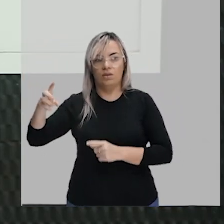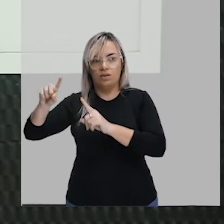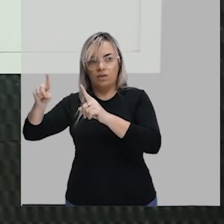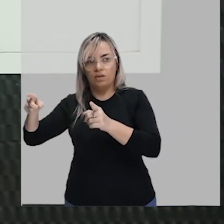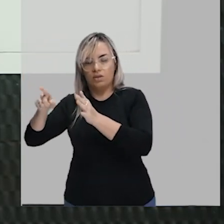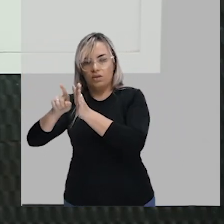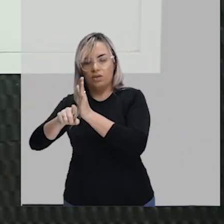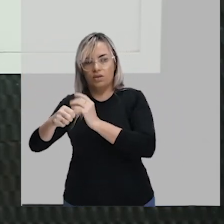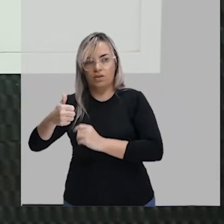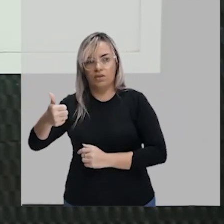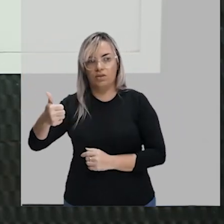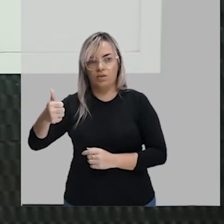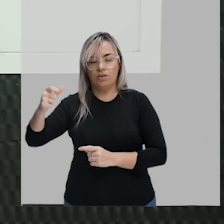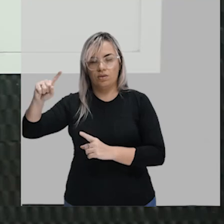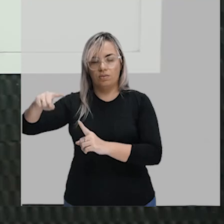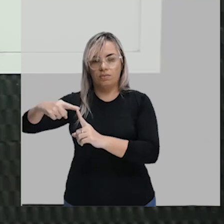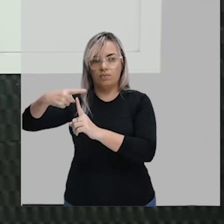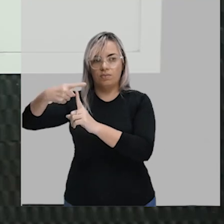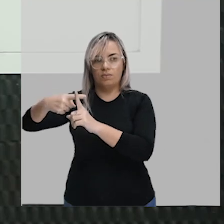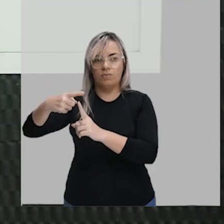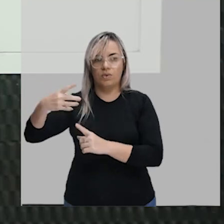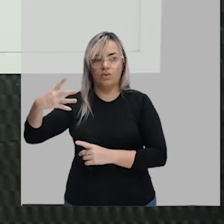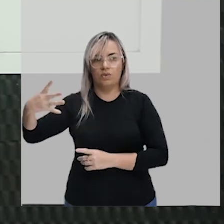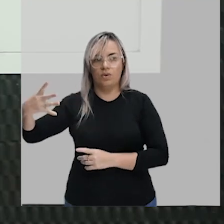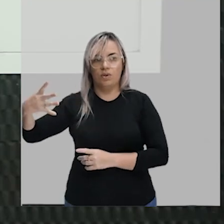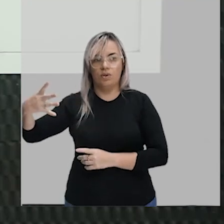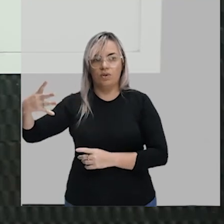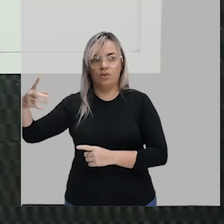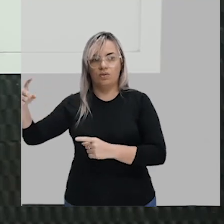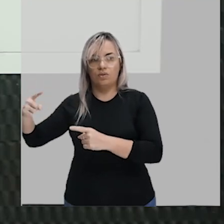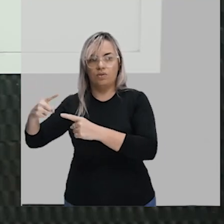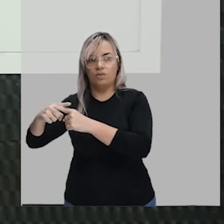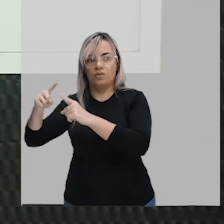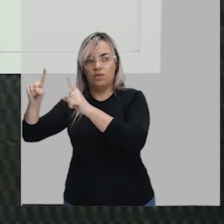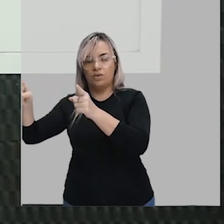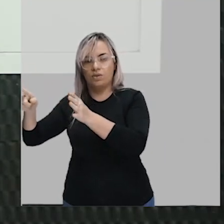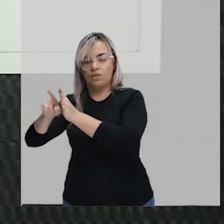1, mais 4 vezes menos 3.